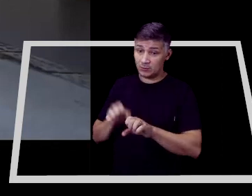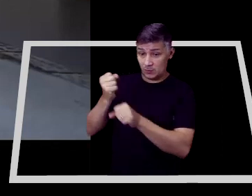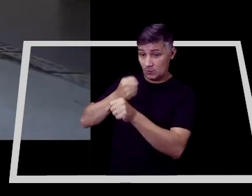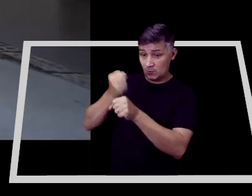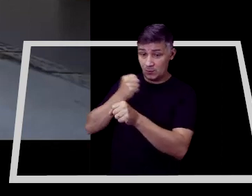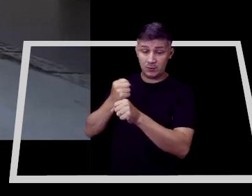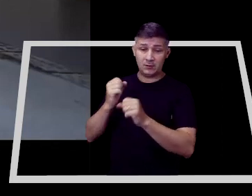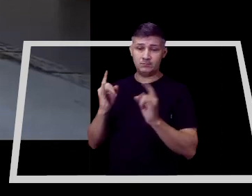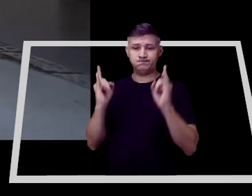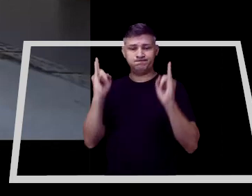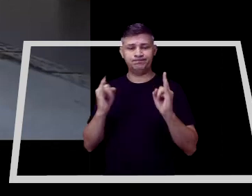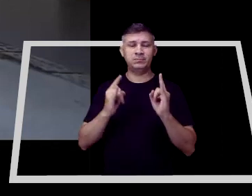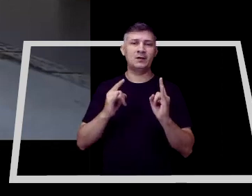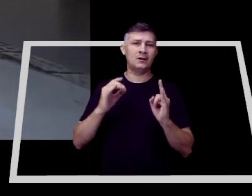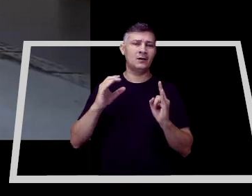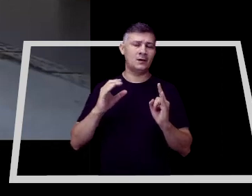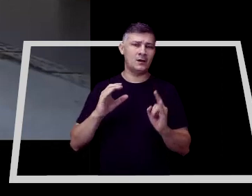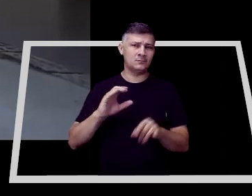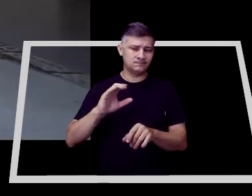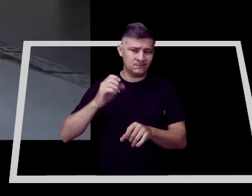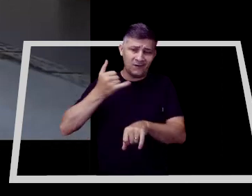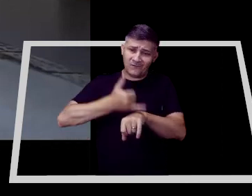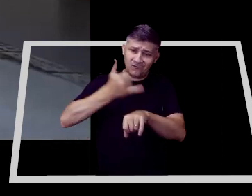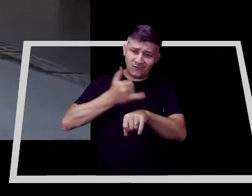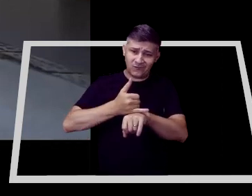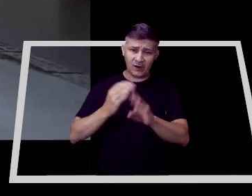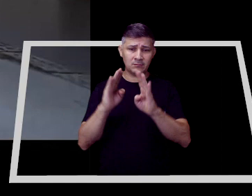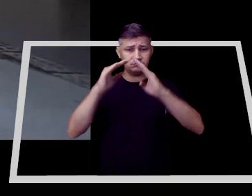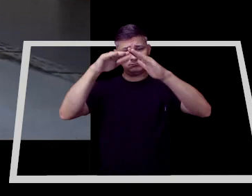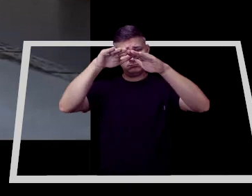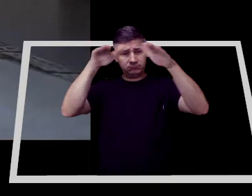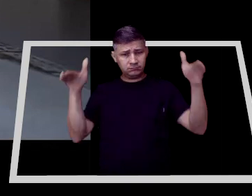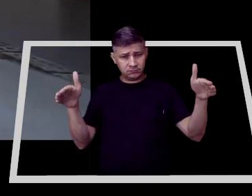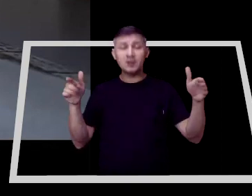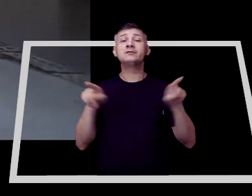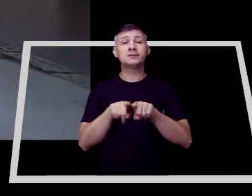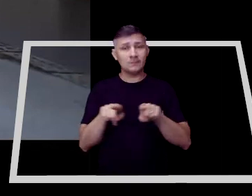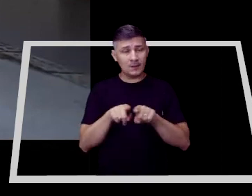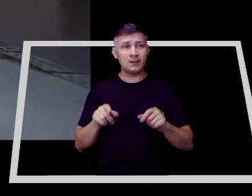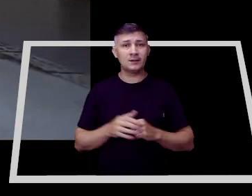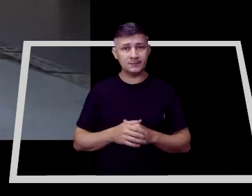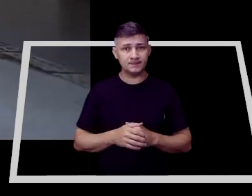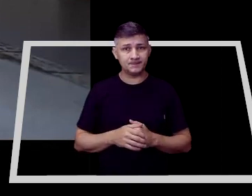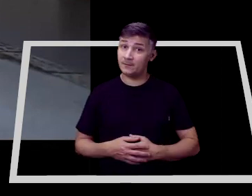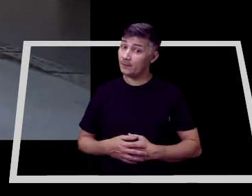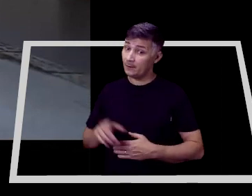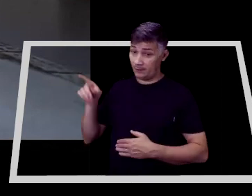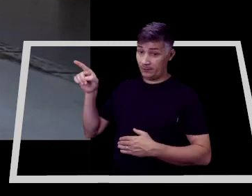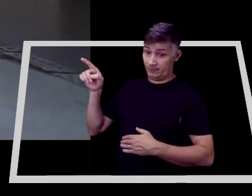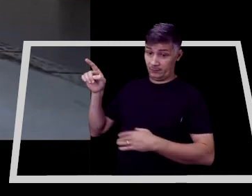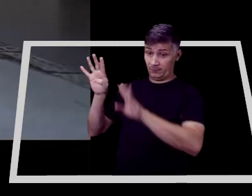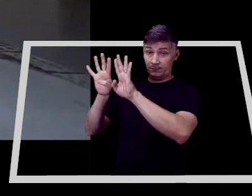estrutura pré-fabricada, pré-moldada de concreto, alguns elementos metálicos, a quadra era também